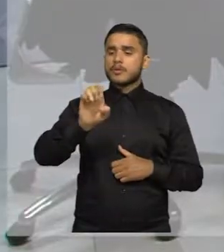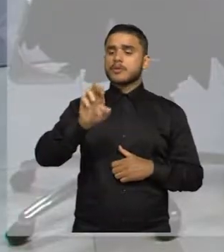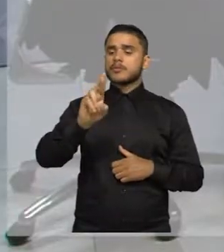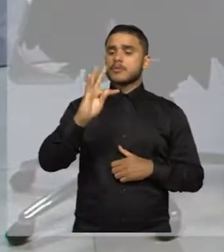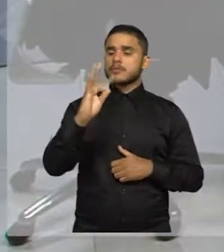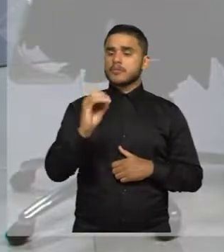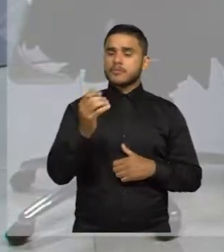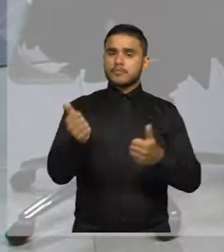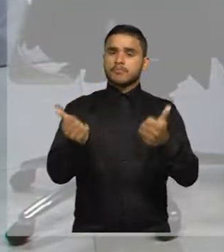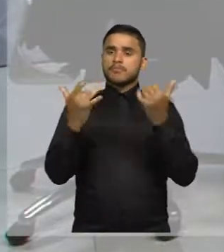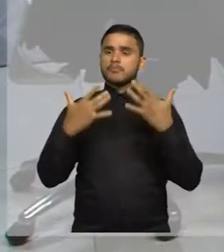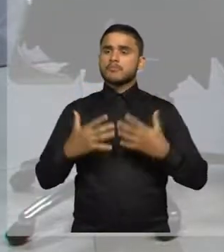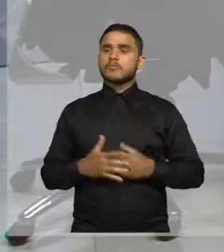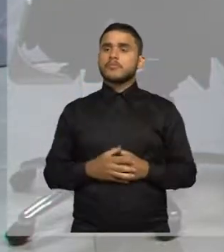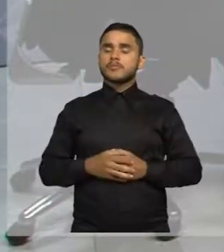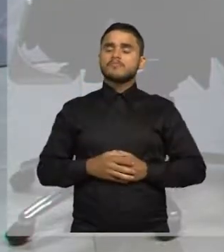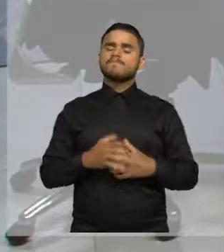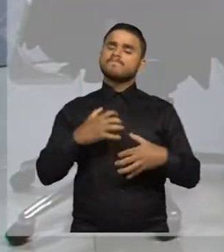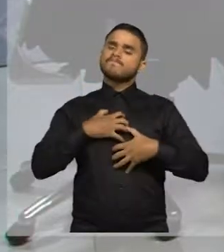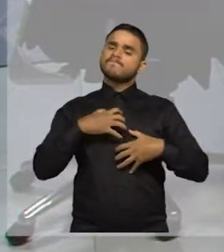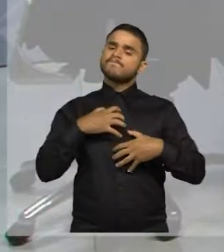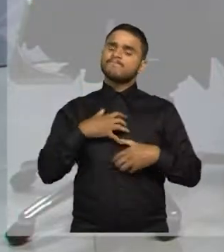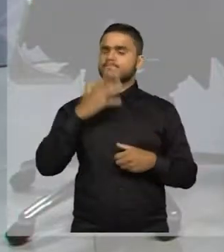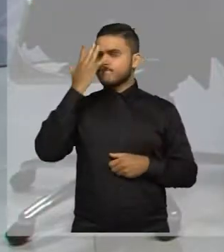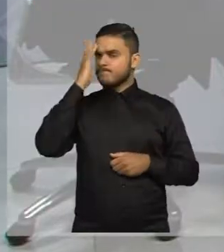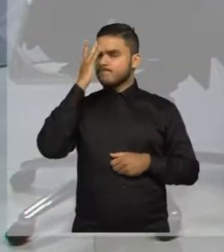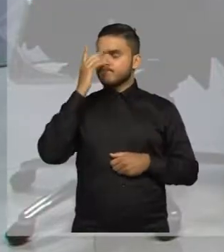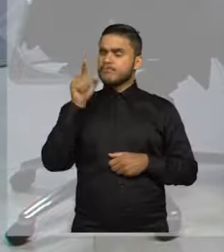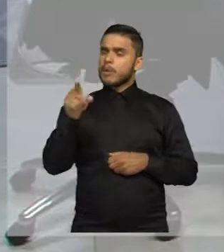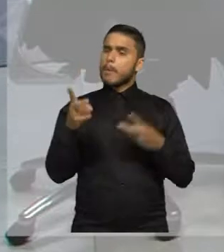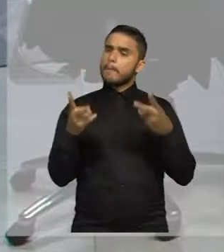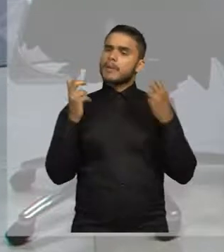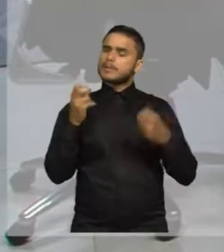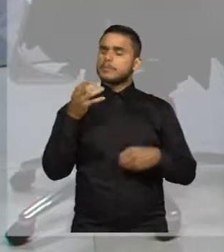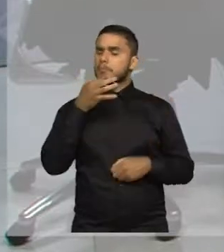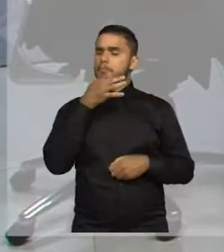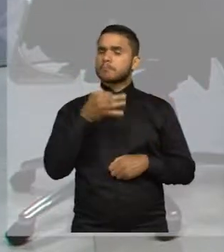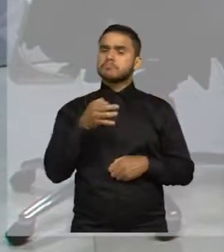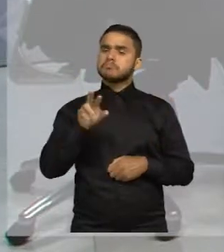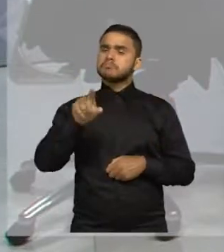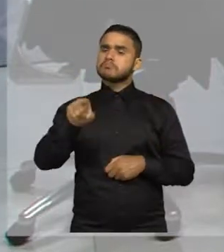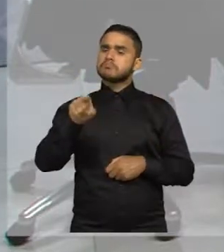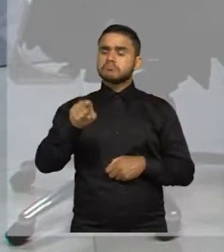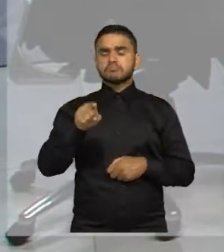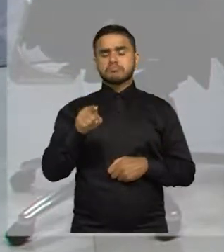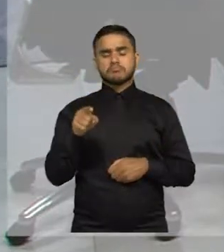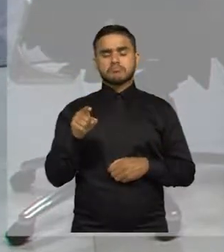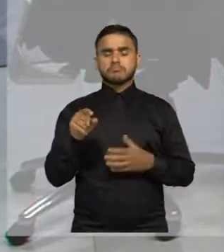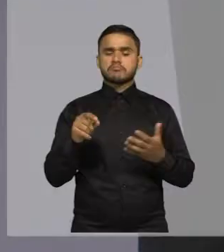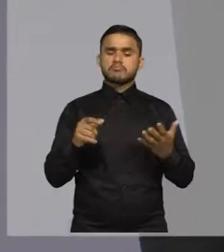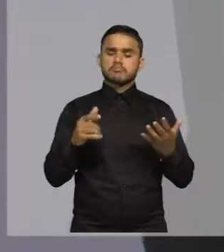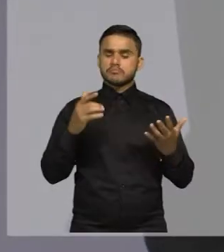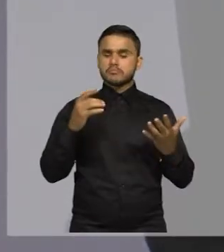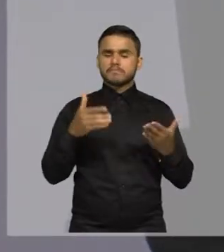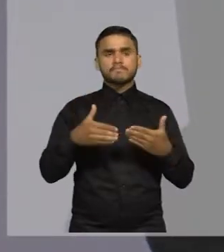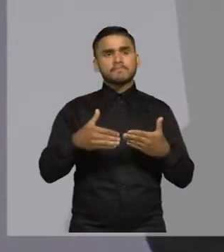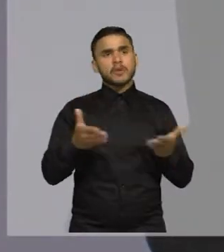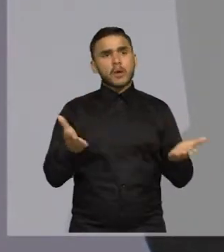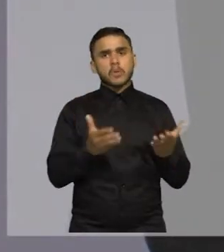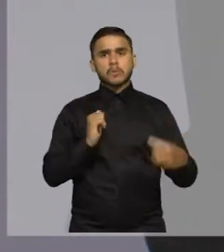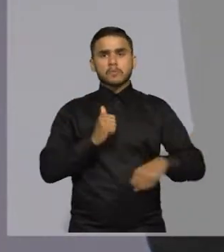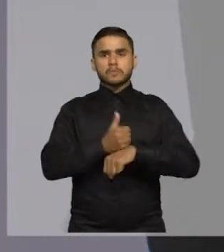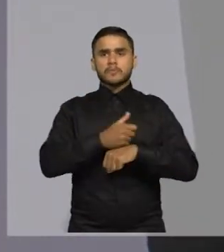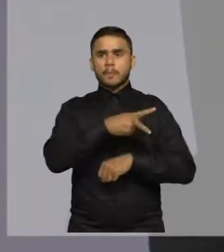aqui agora ouvi-lo. Qual é o sentimento, qual é a percepção do professor Roberto diante